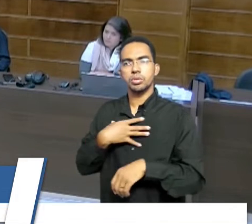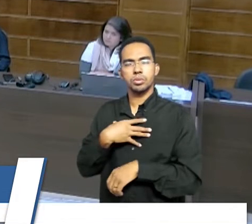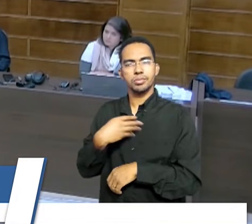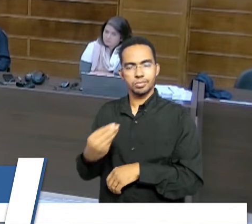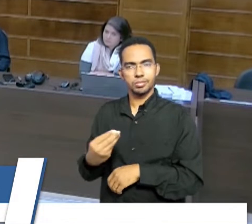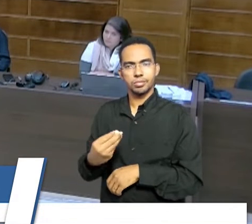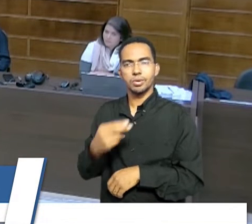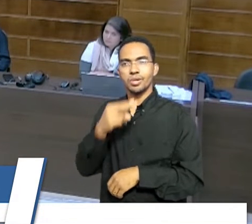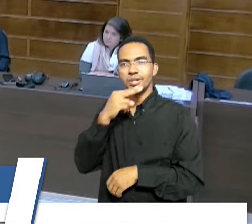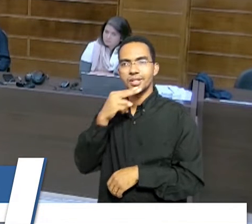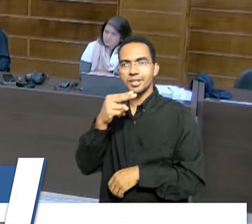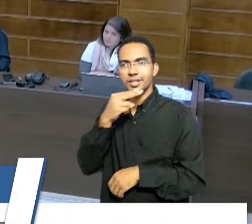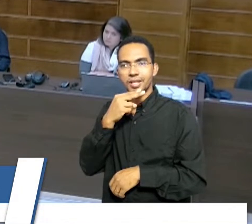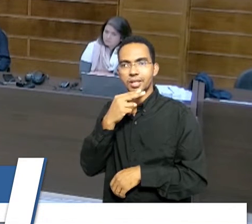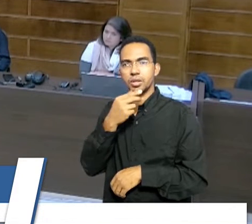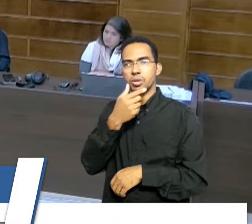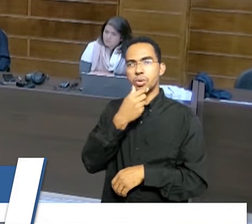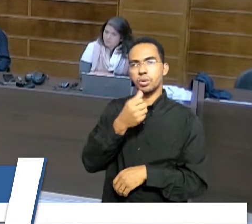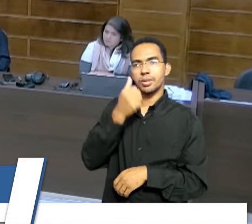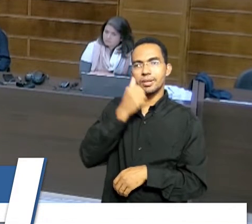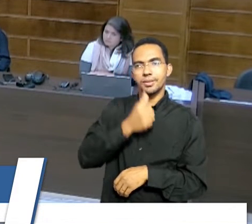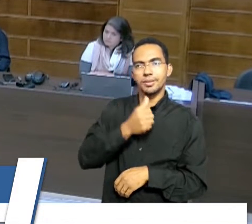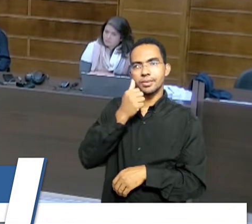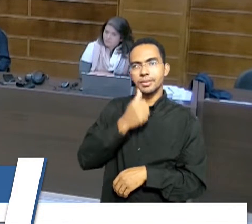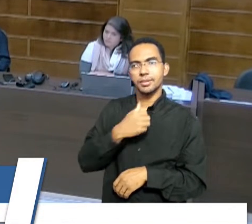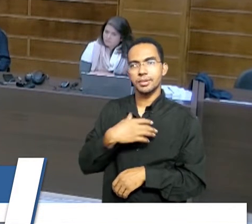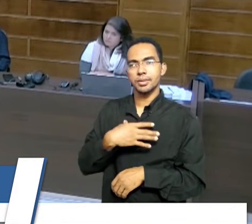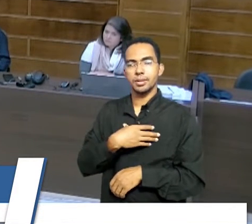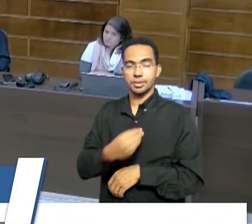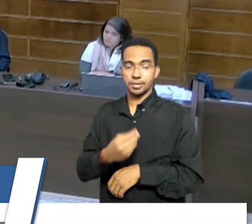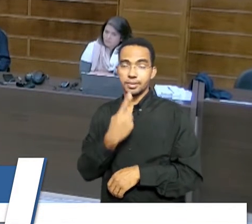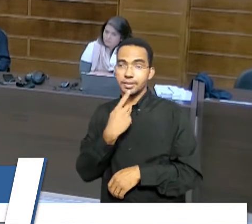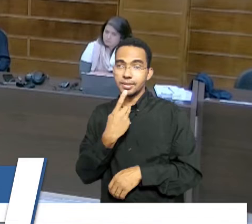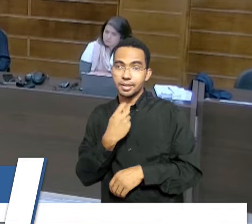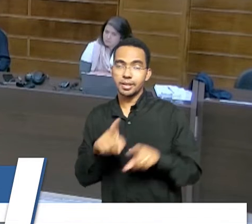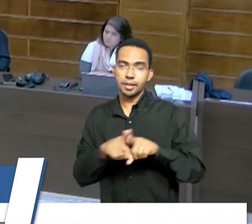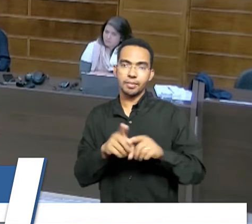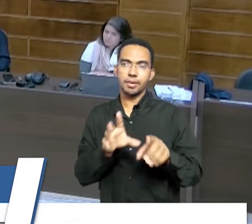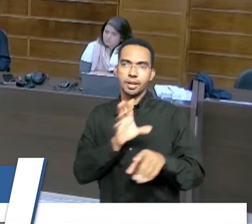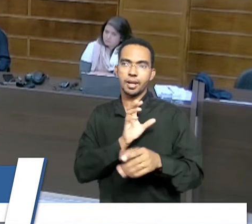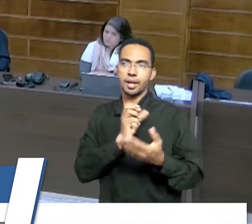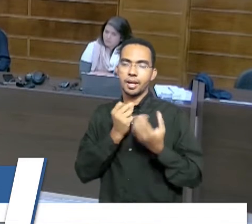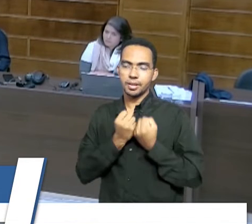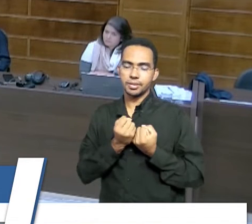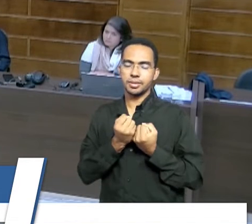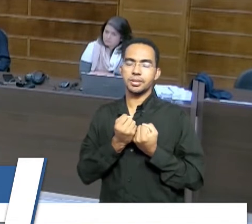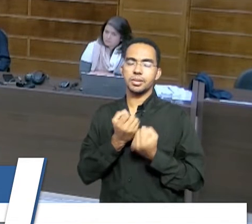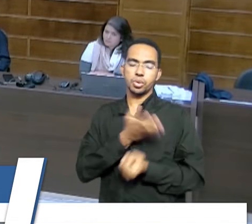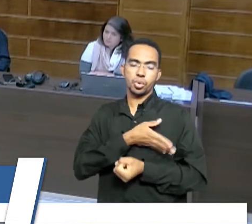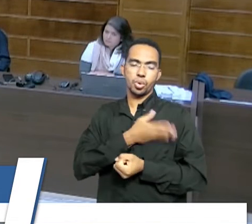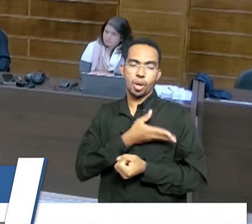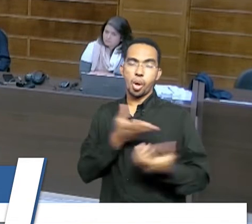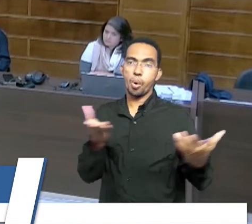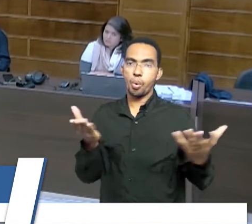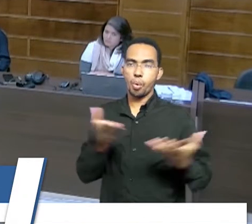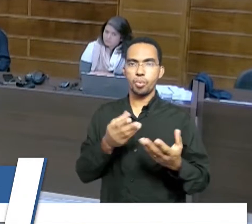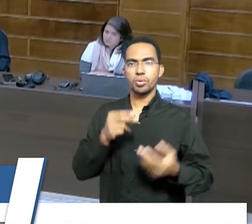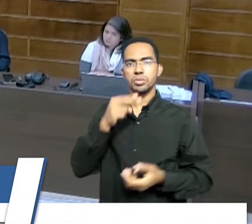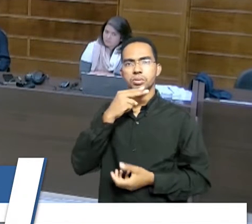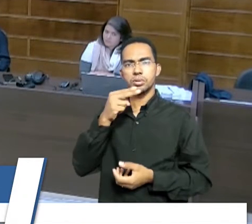sangue e adotados pelo coração. Hoje, sua neta Beatriz, formada em música pela